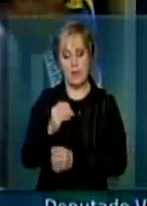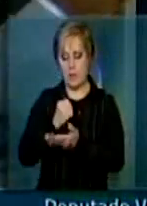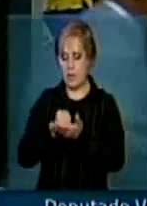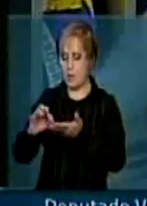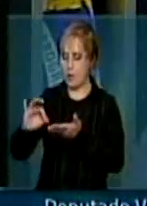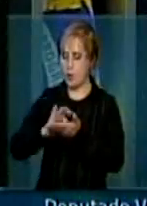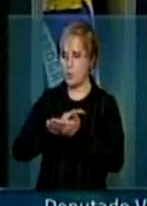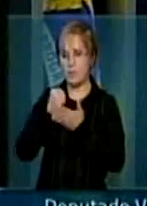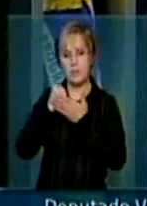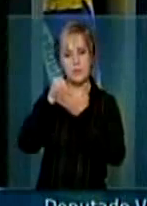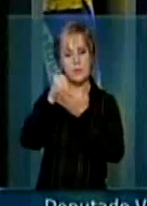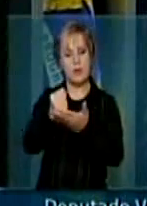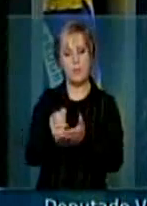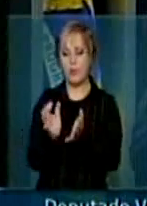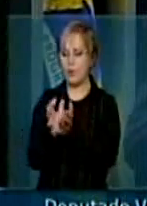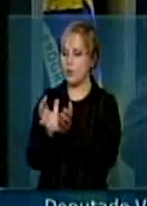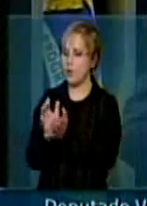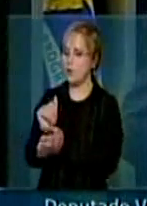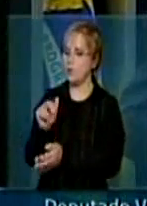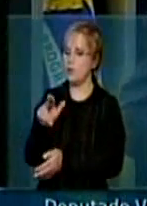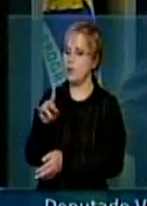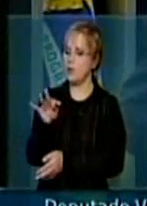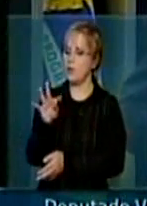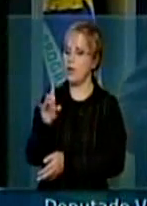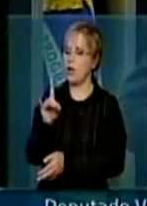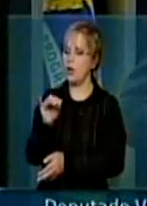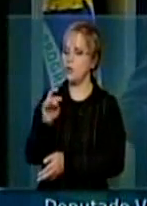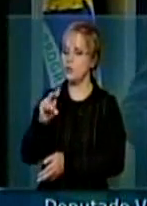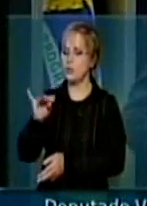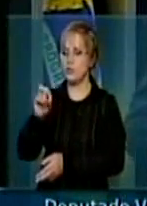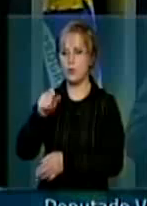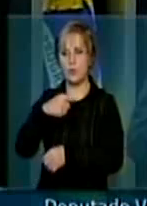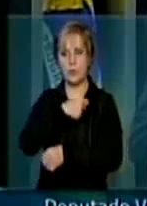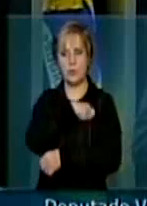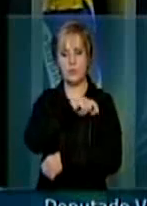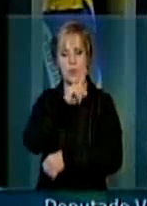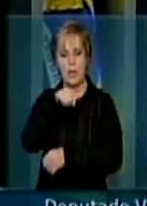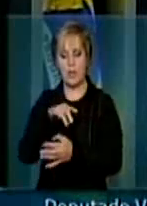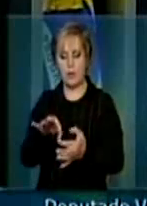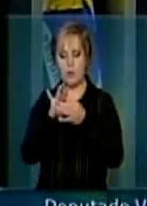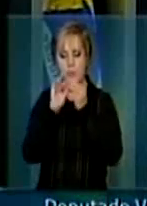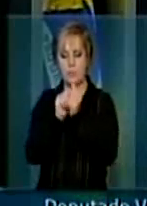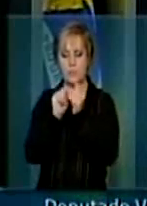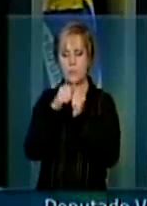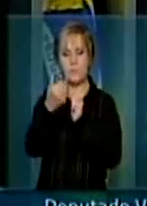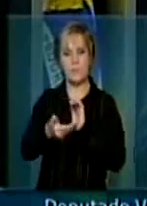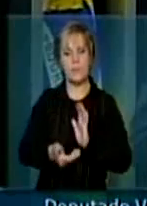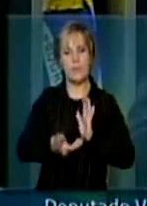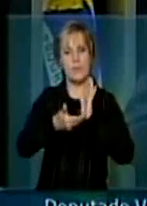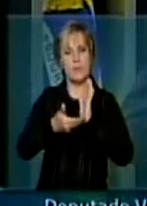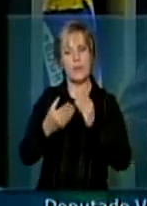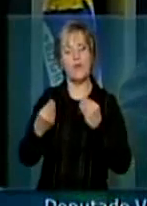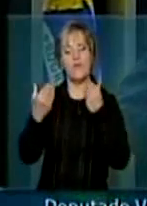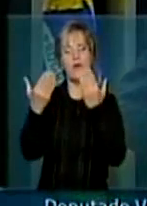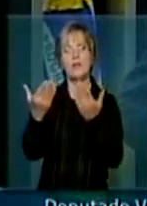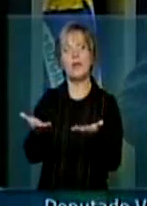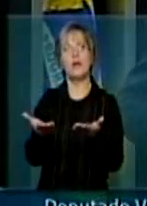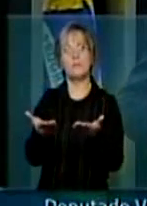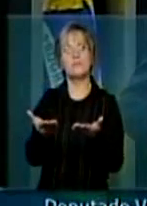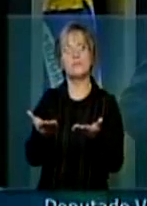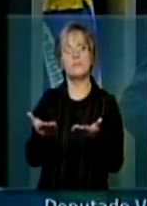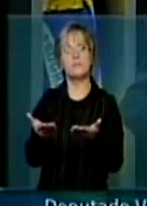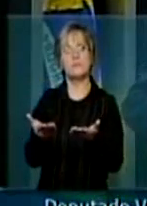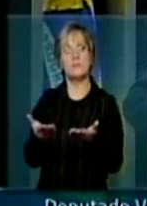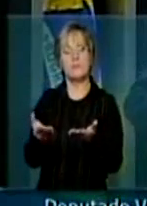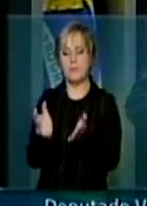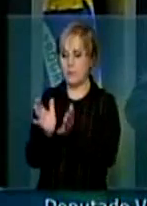o apoio a estes auditores fiscais é uma parceria que esta casa fará